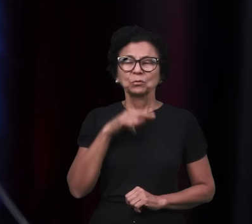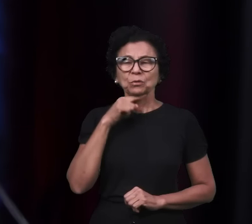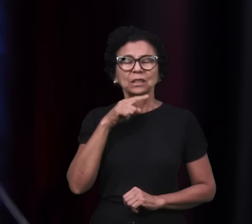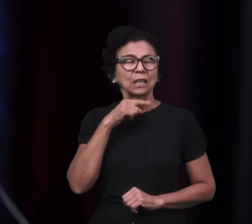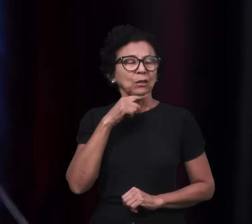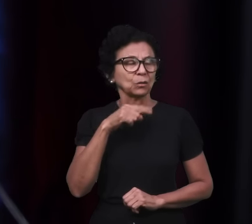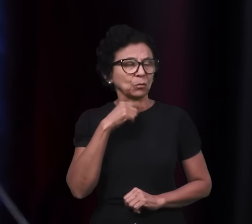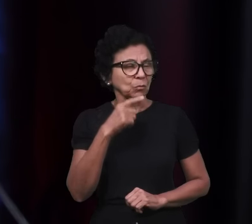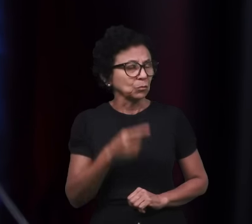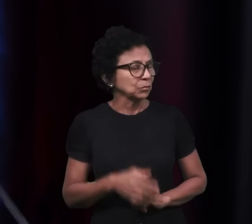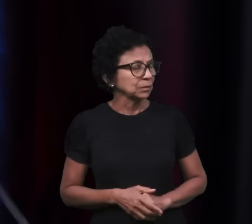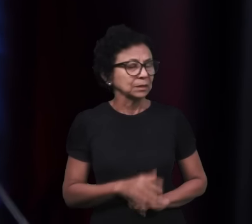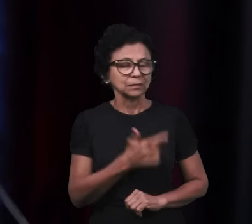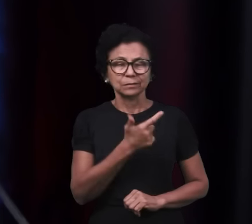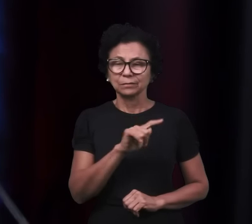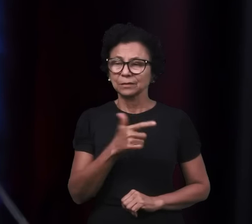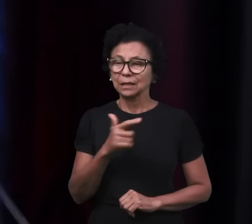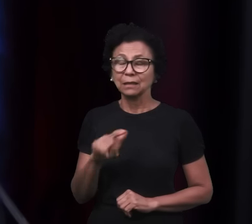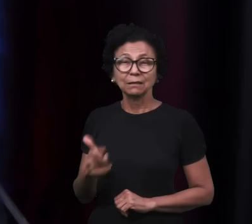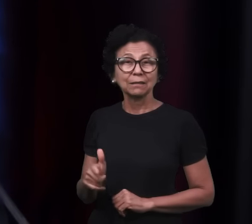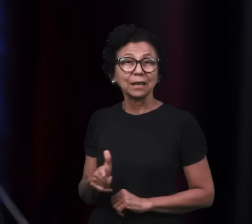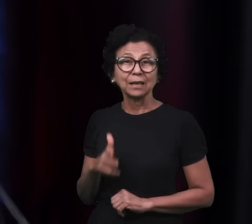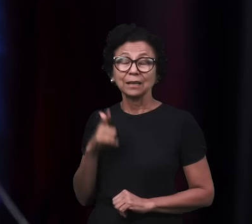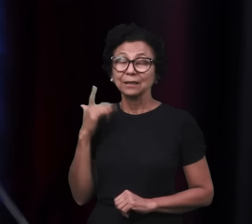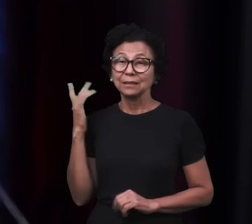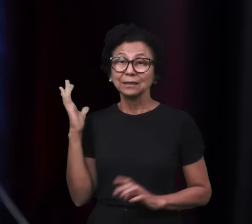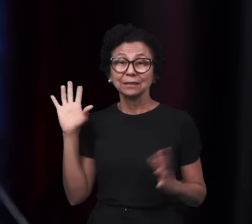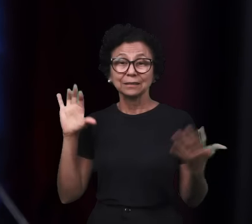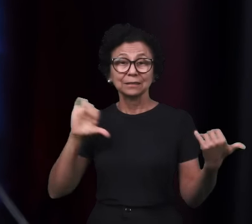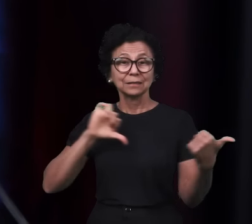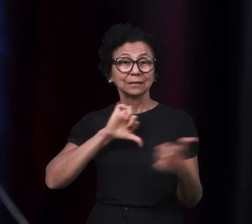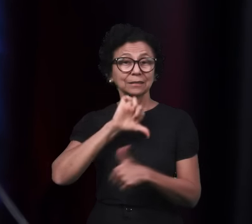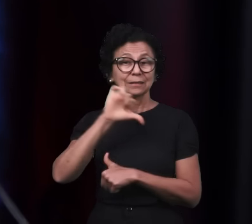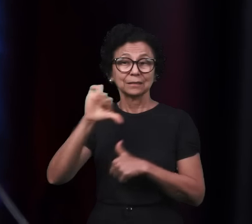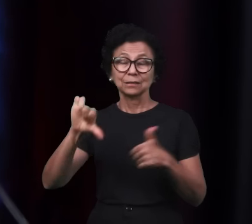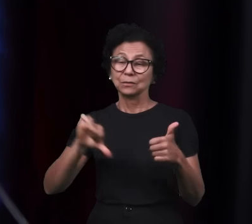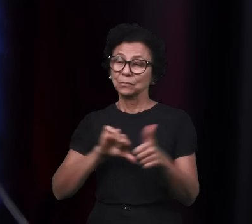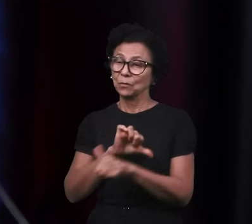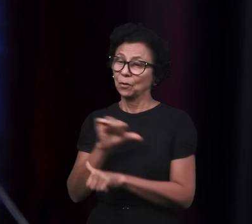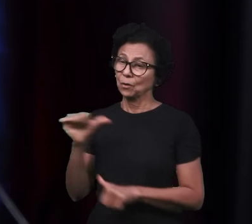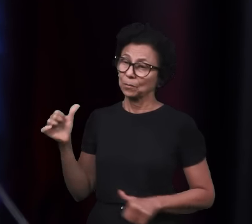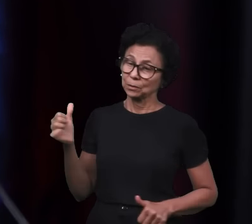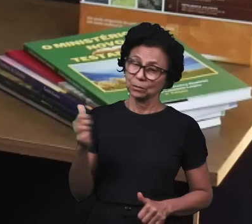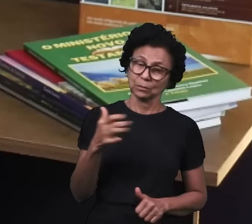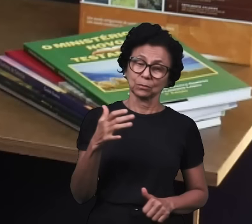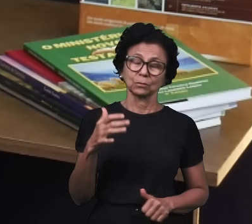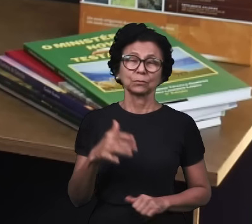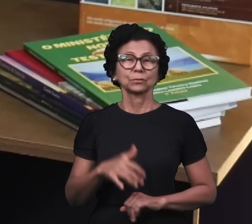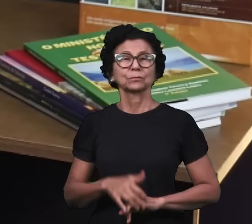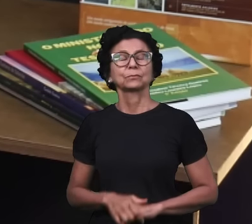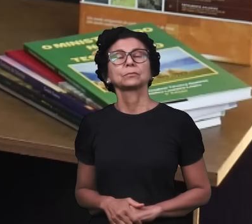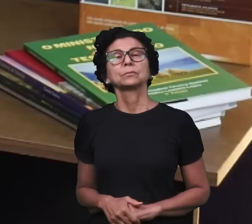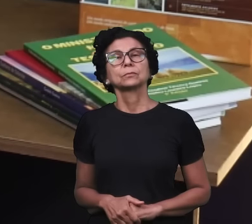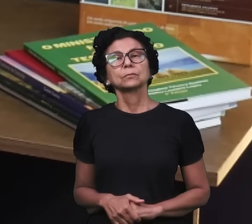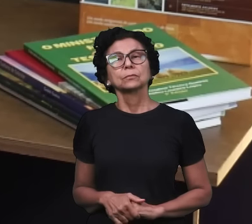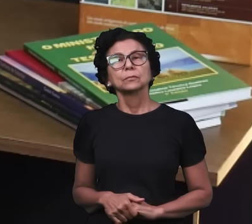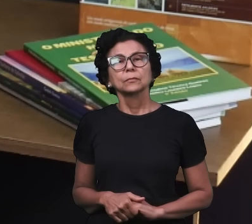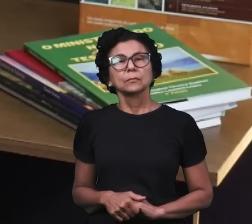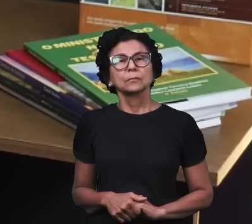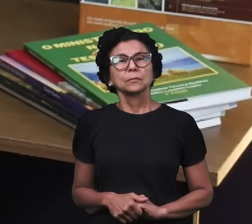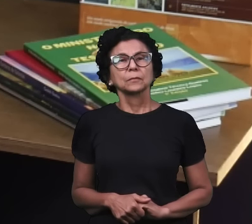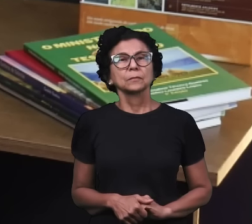há questionamento, né? Ela transforma o rumo da história do homem. E é importante isso que você citou,